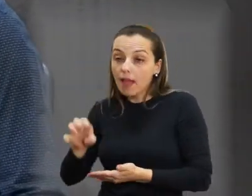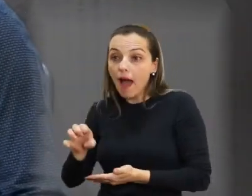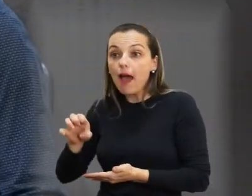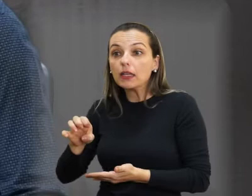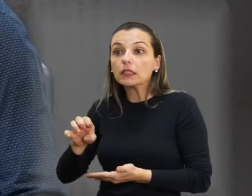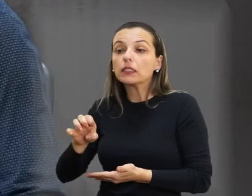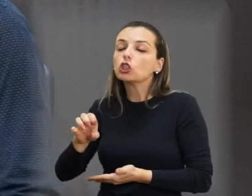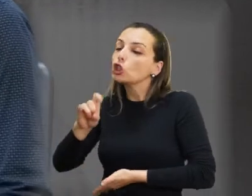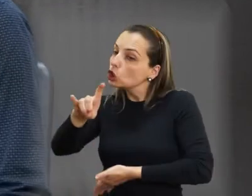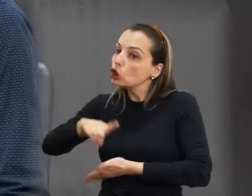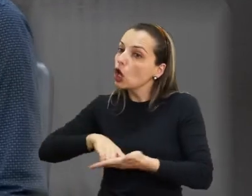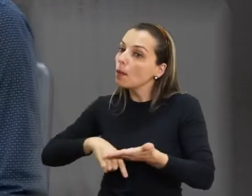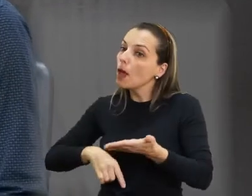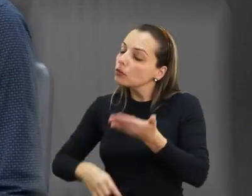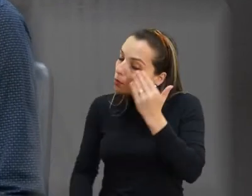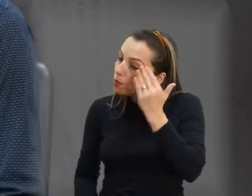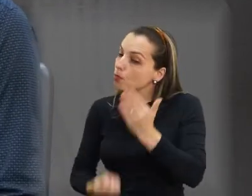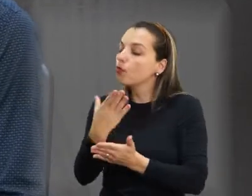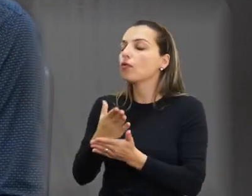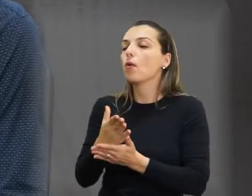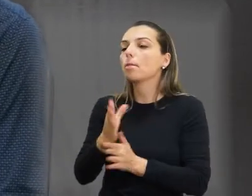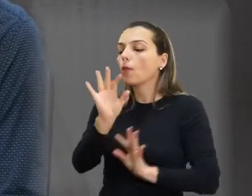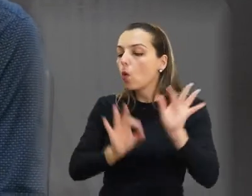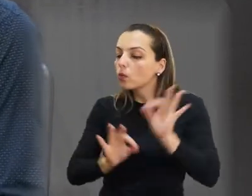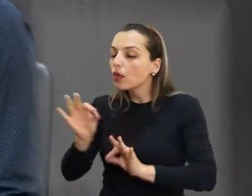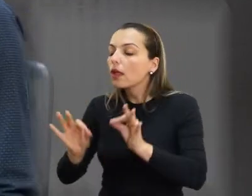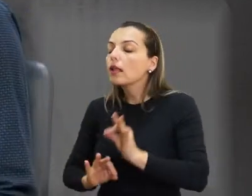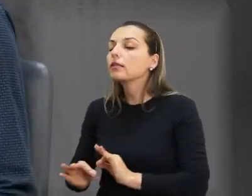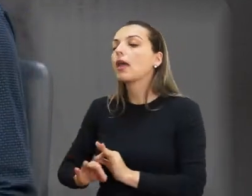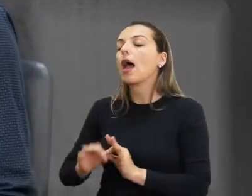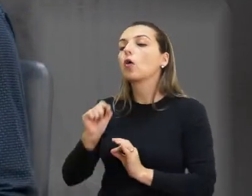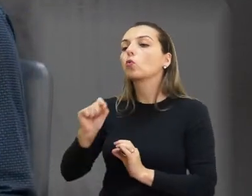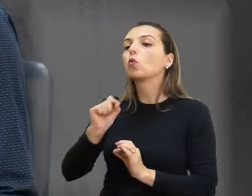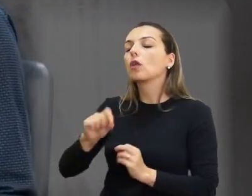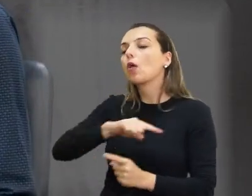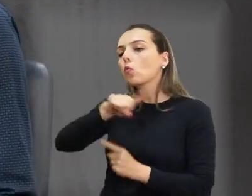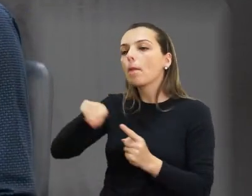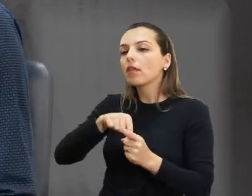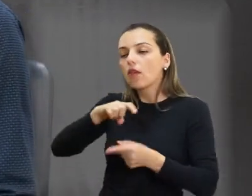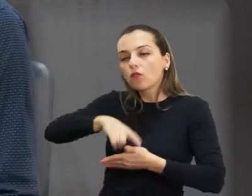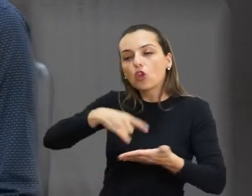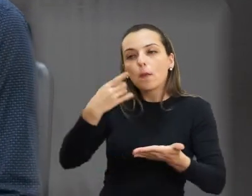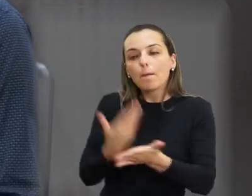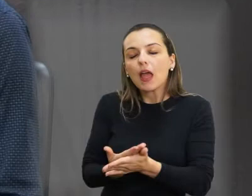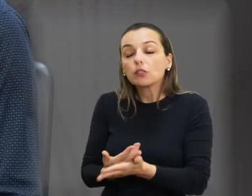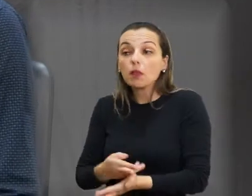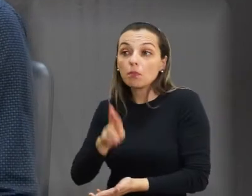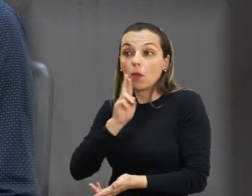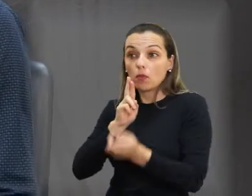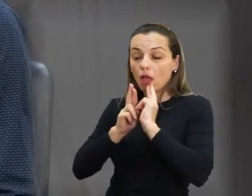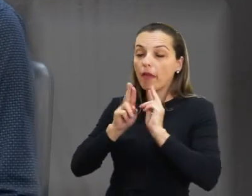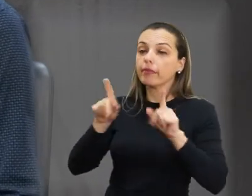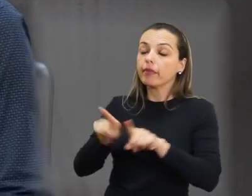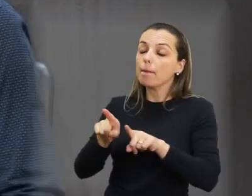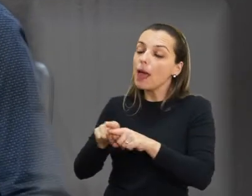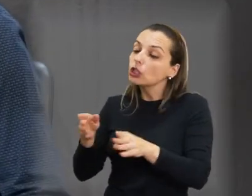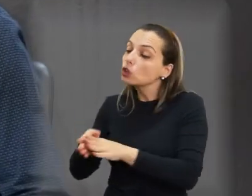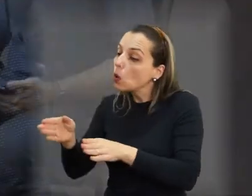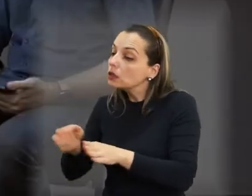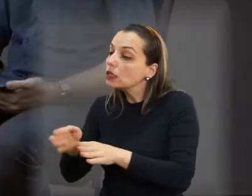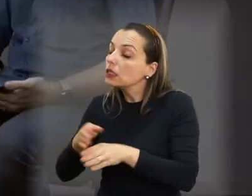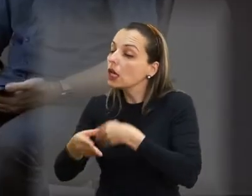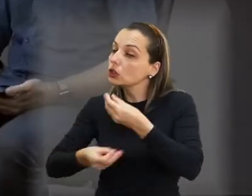essa atitude, né, de mostrar realmente, não só respondendo aos nossos requerimentos com as nossas dúvidas, e sim mostrando para a população como deve ser